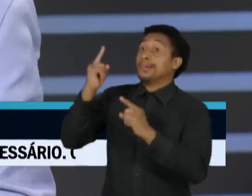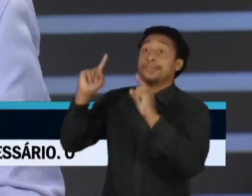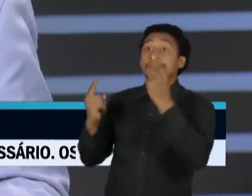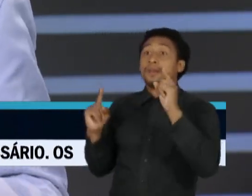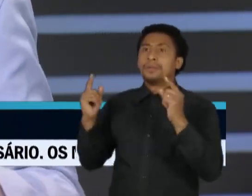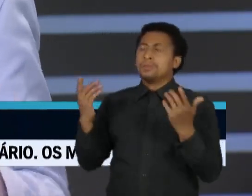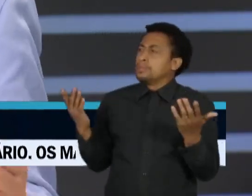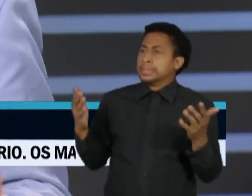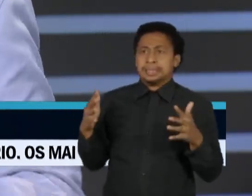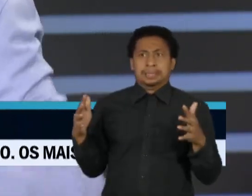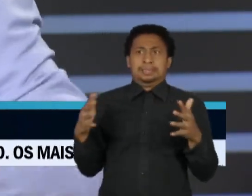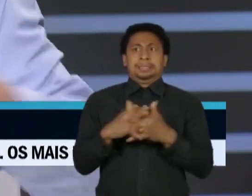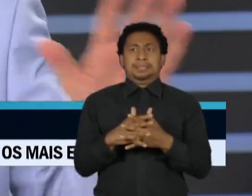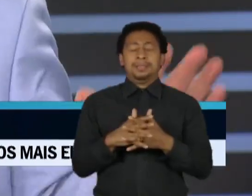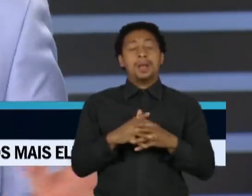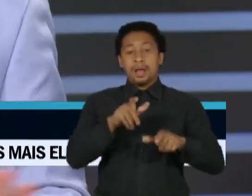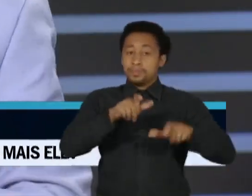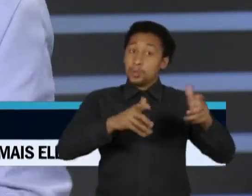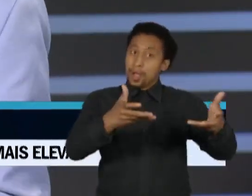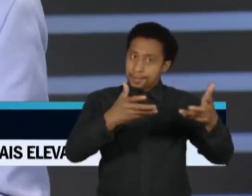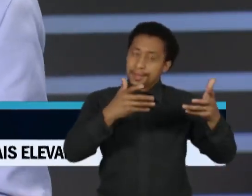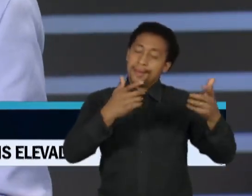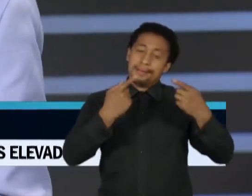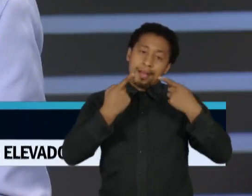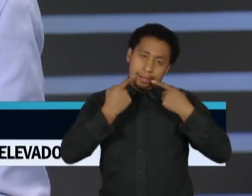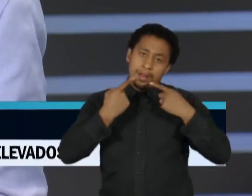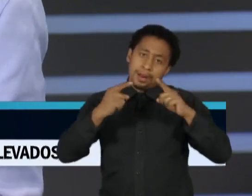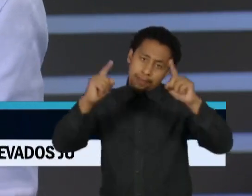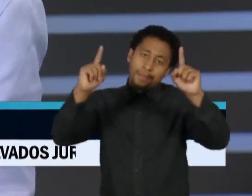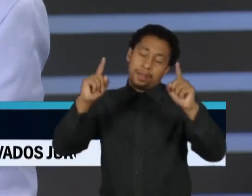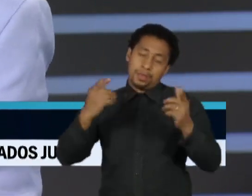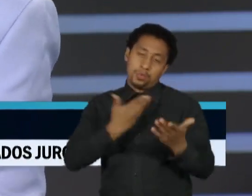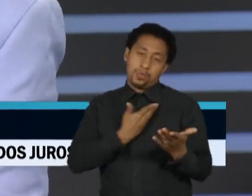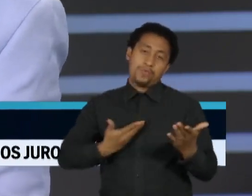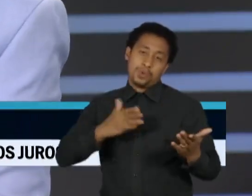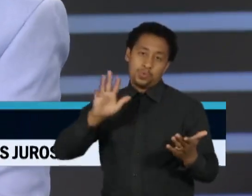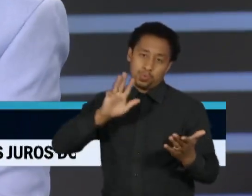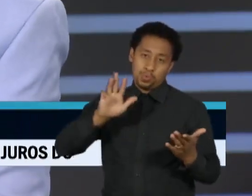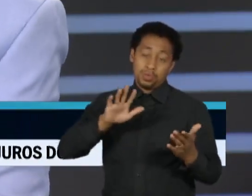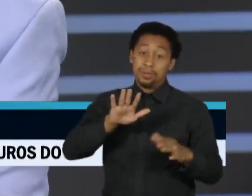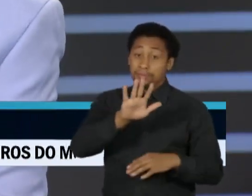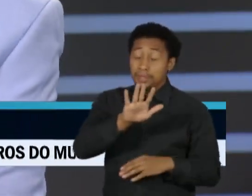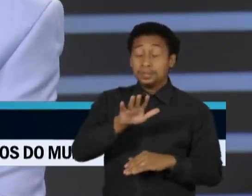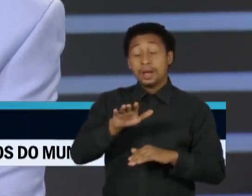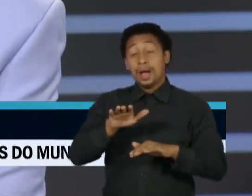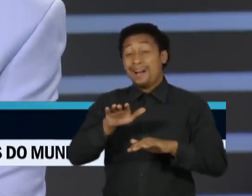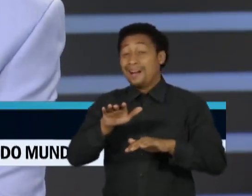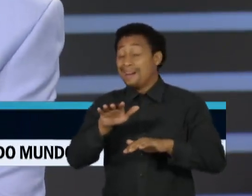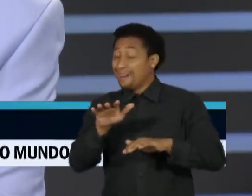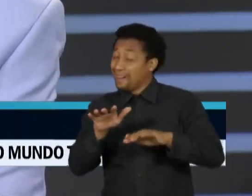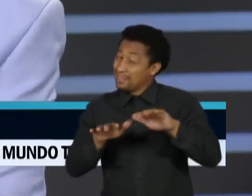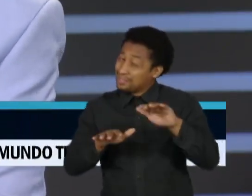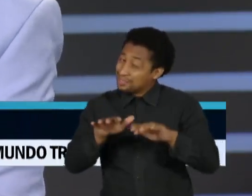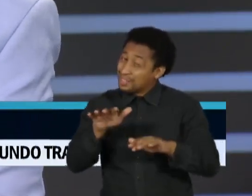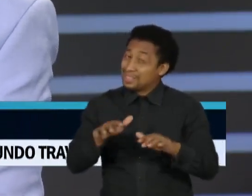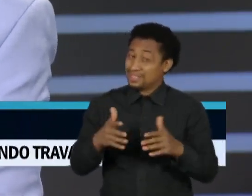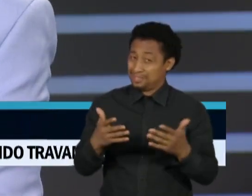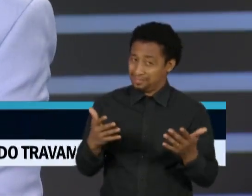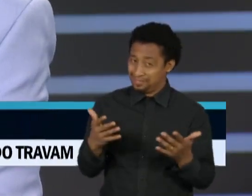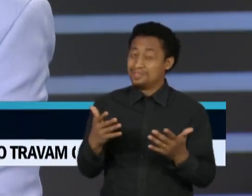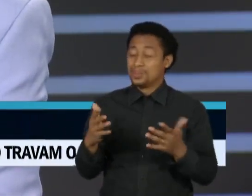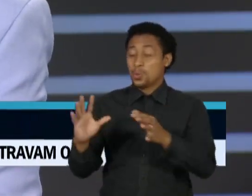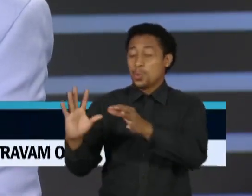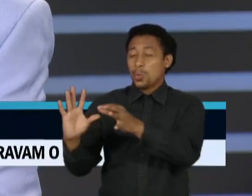que é muito bom, comentar e criticar, isso daí é do jogo e está tudo bem. Agora, às vezes, a gente compra um